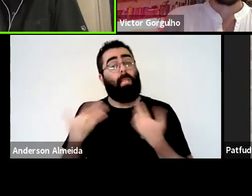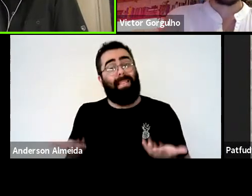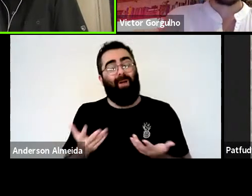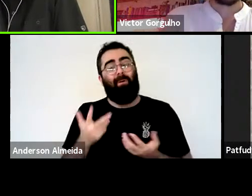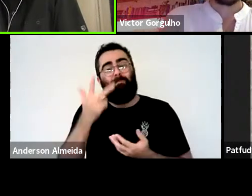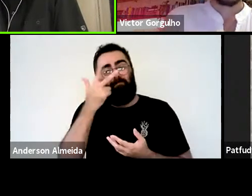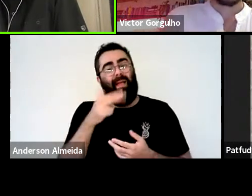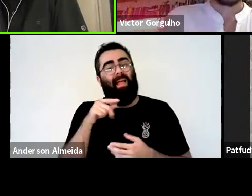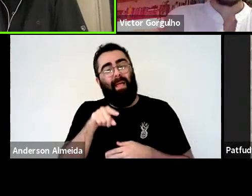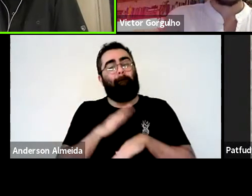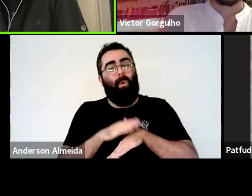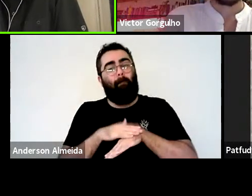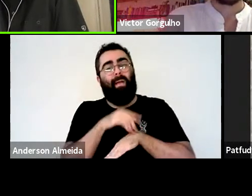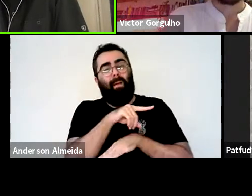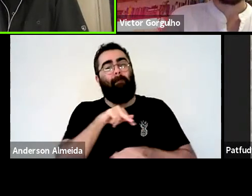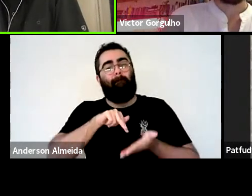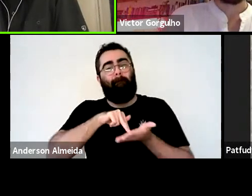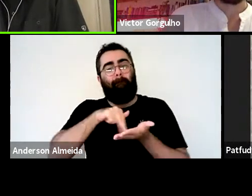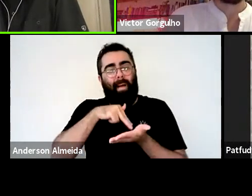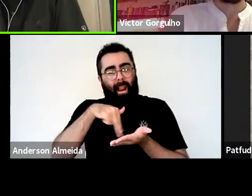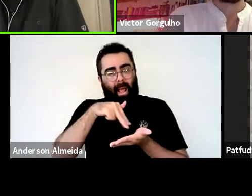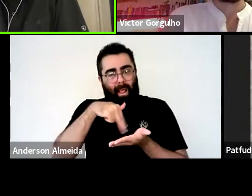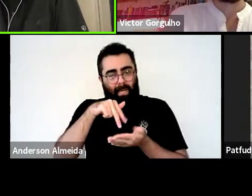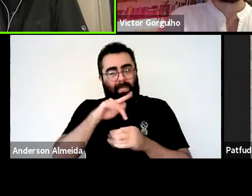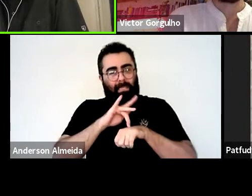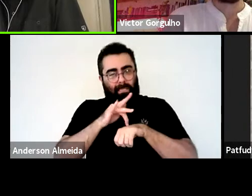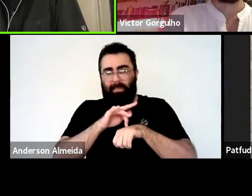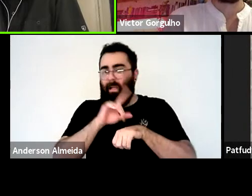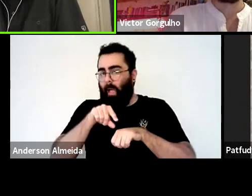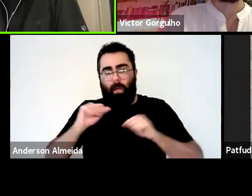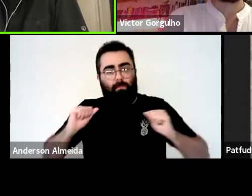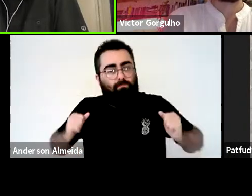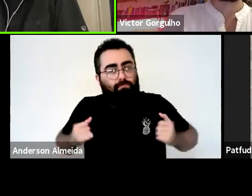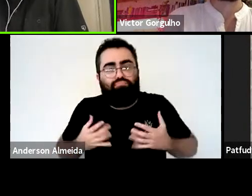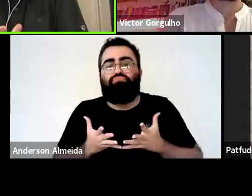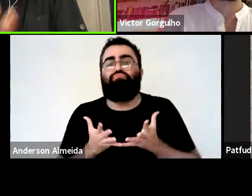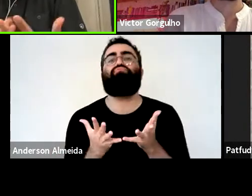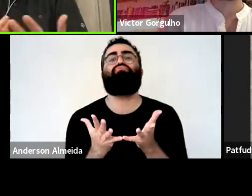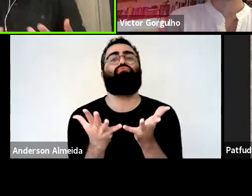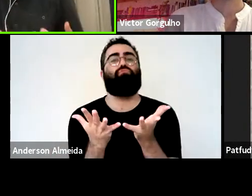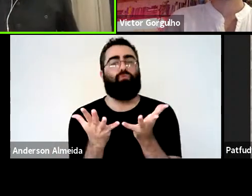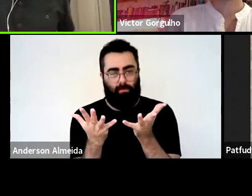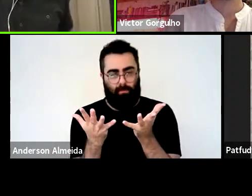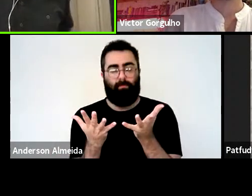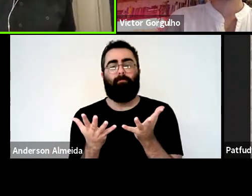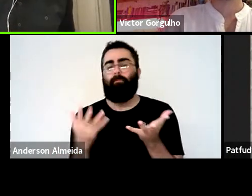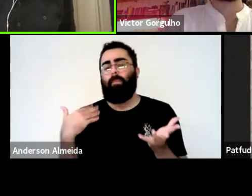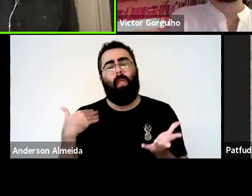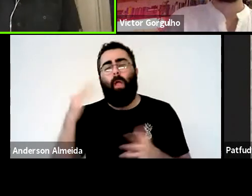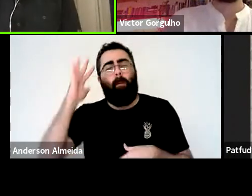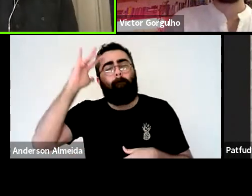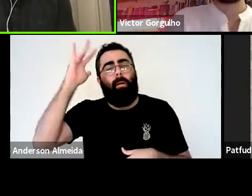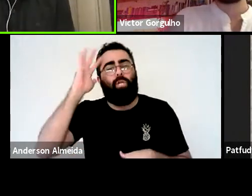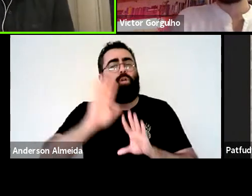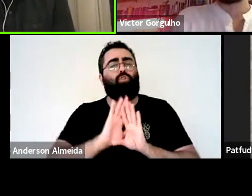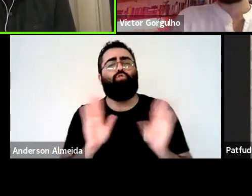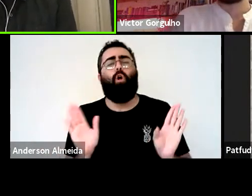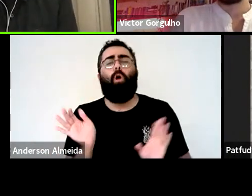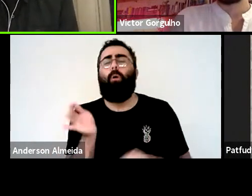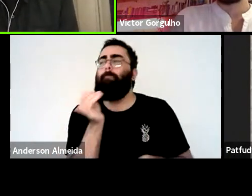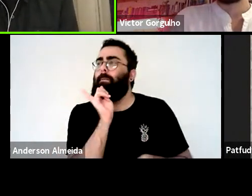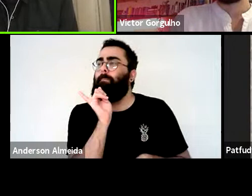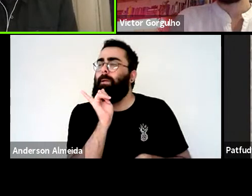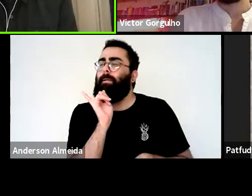dimensões são postas em jogo. É, e eu só fico imaginando o que acontece, qual é a